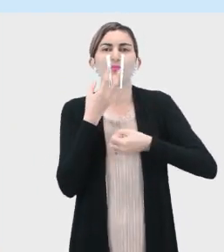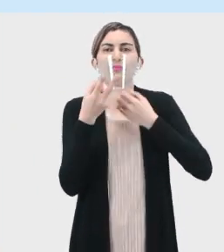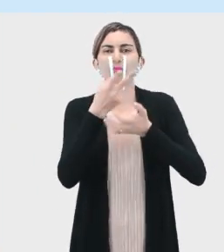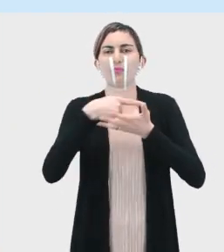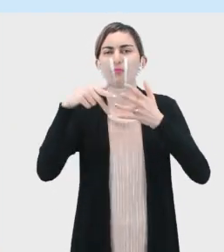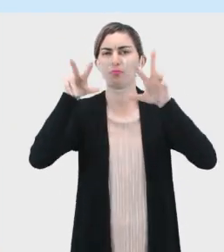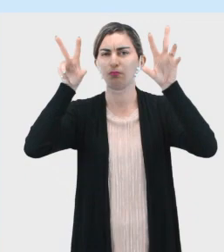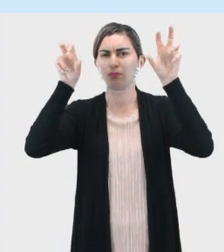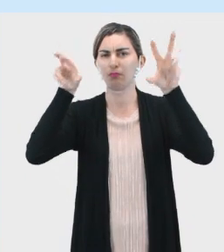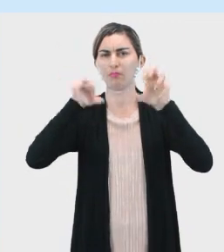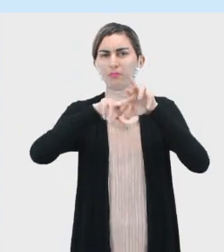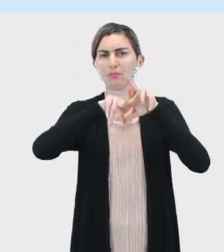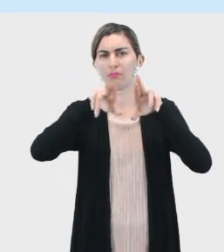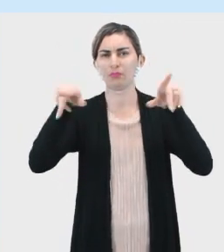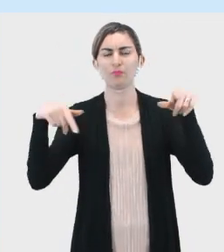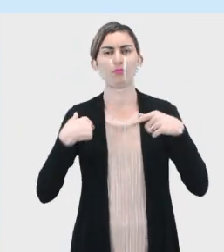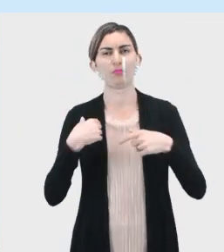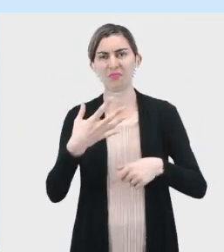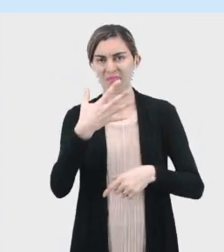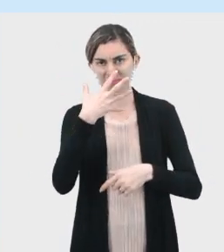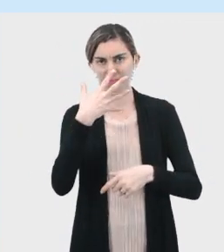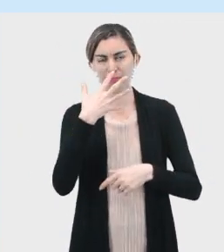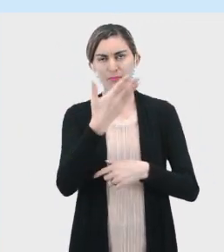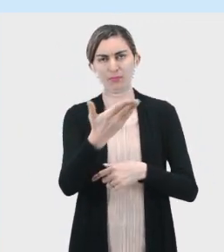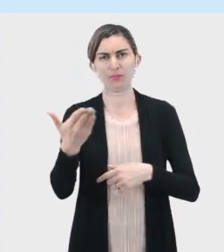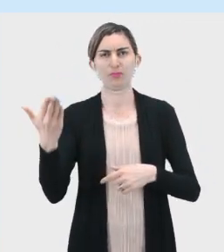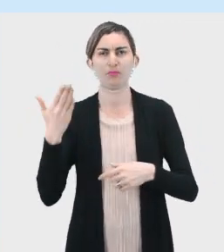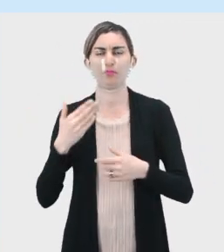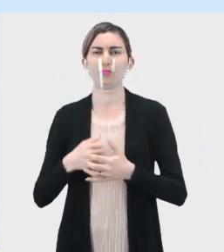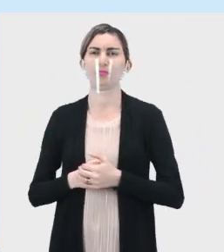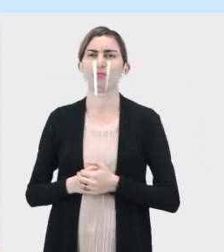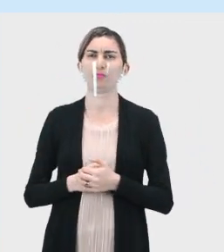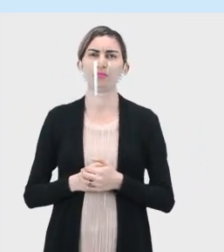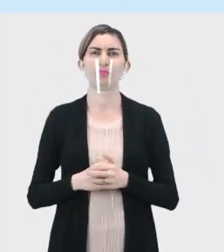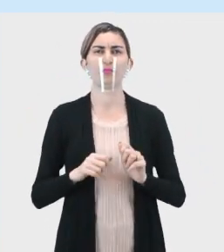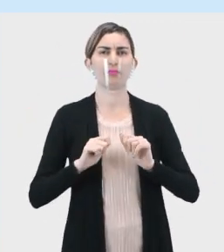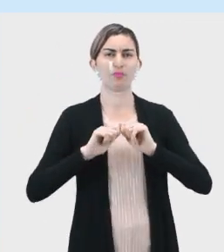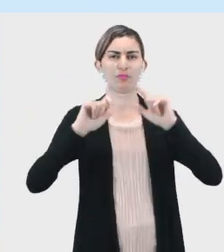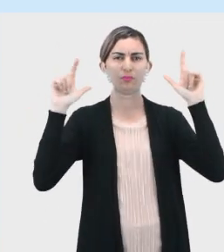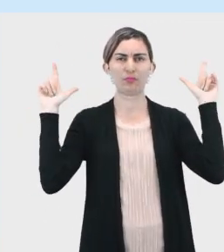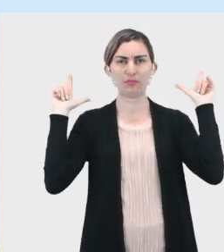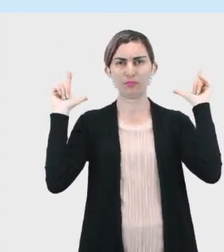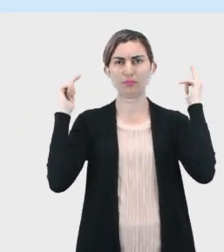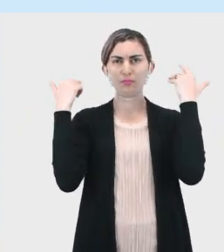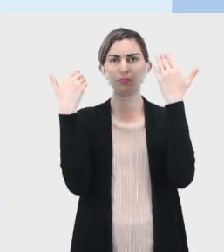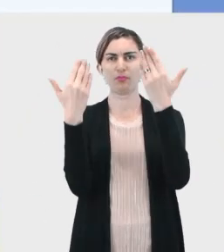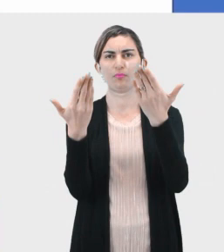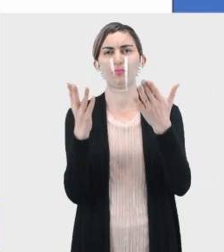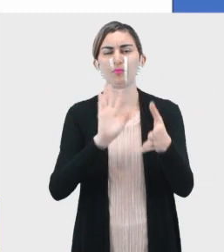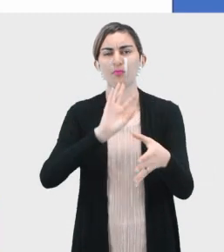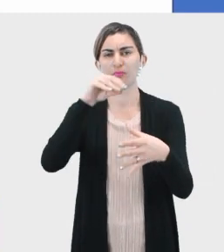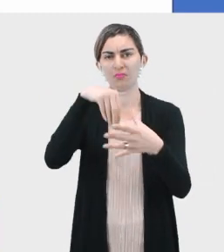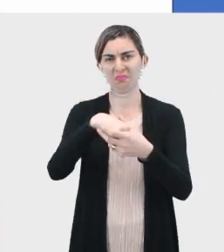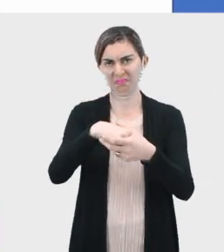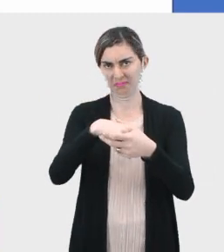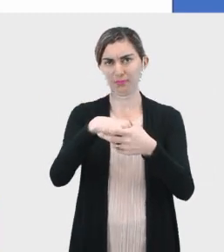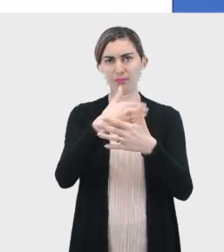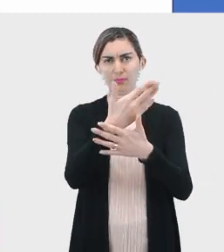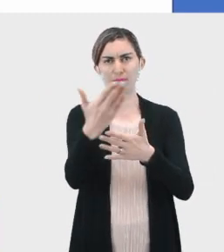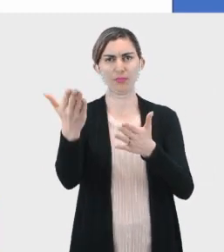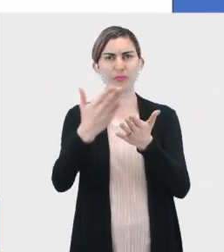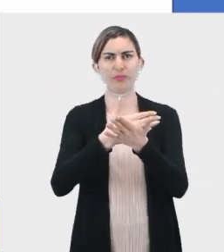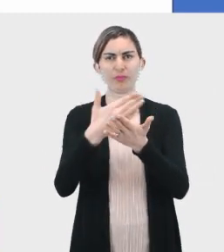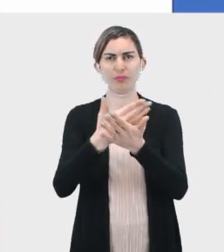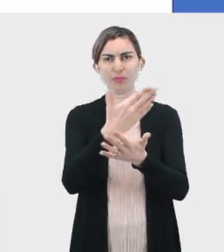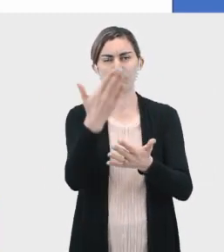também diversas temáticas. Vamos observar no próximo slide. Dentro da